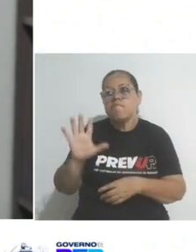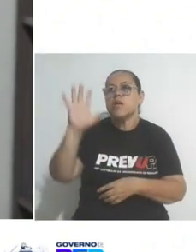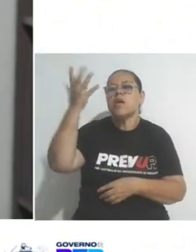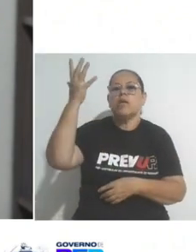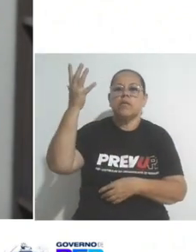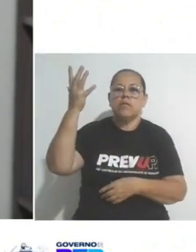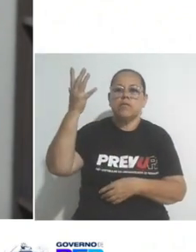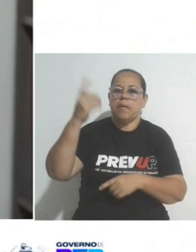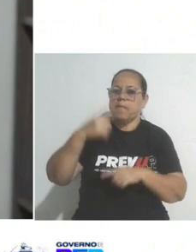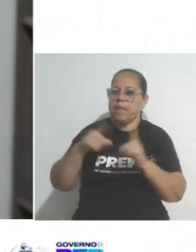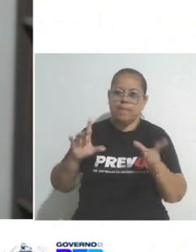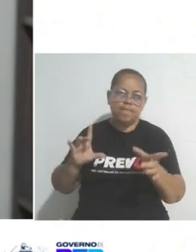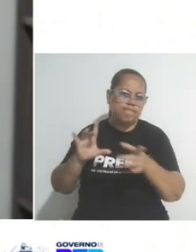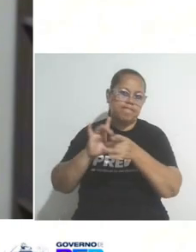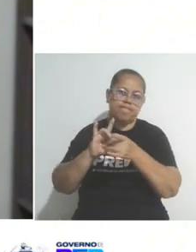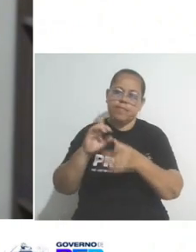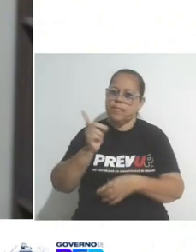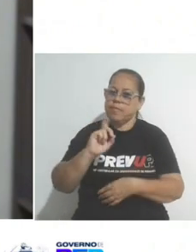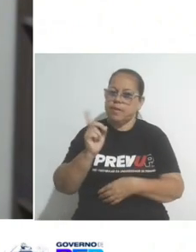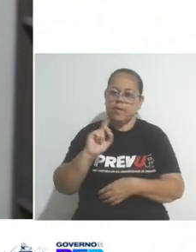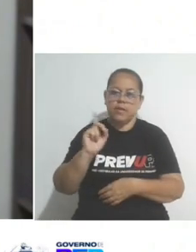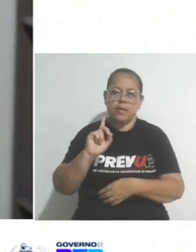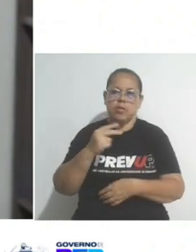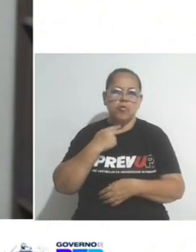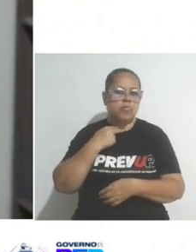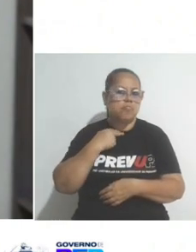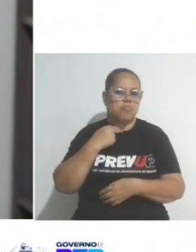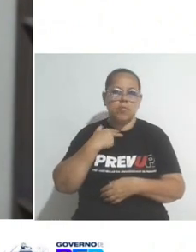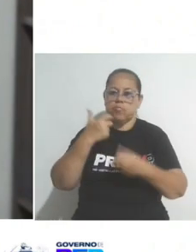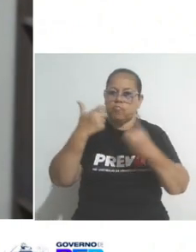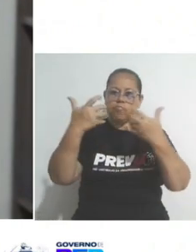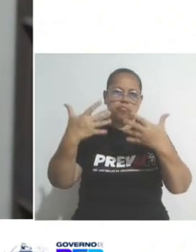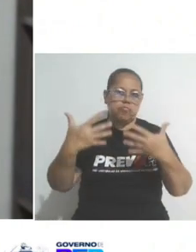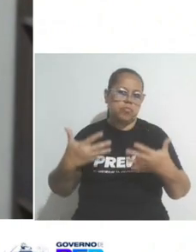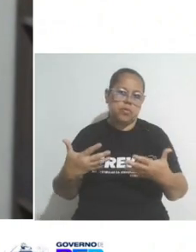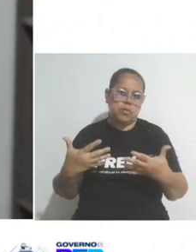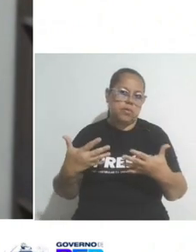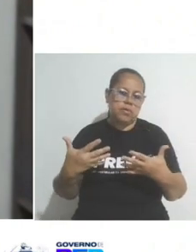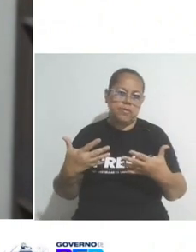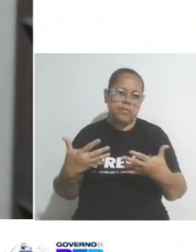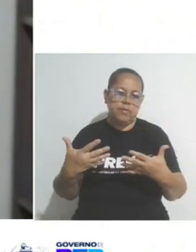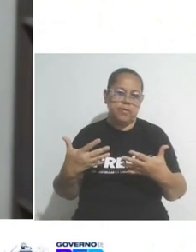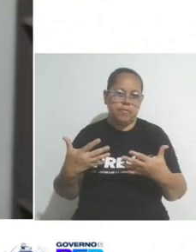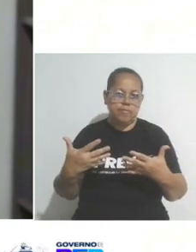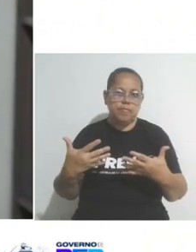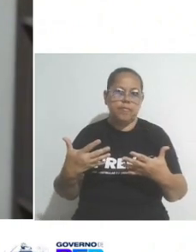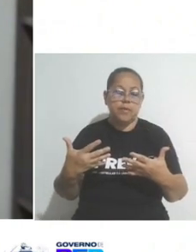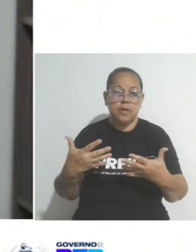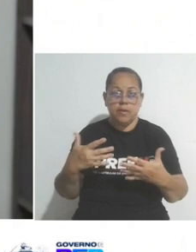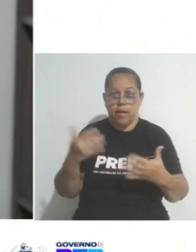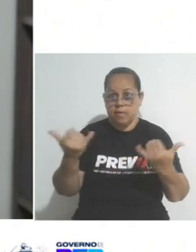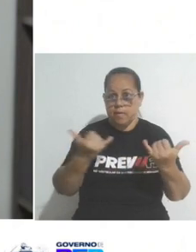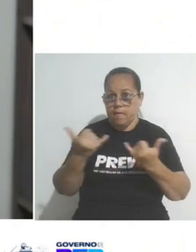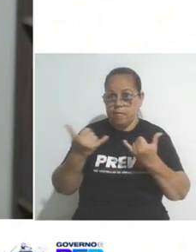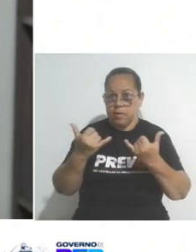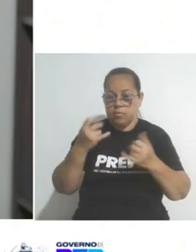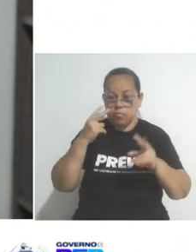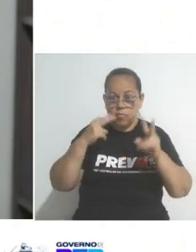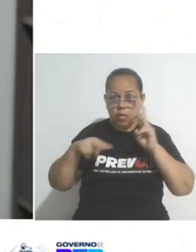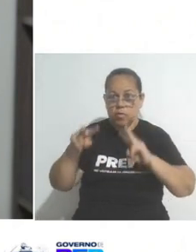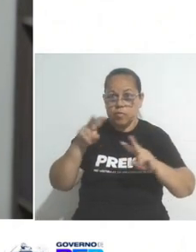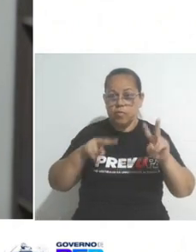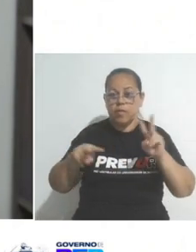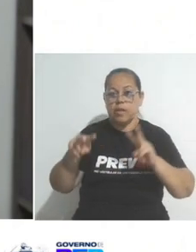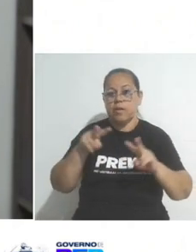mas não estão vinculados então a gente não pode fazer essa afirmativa especificamente nos dados observados